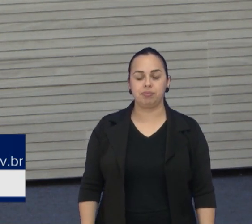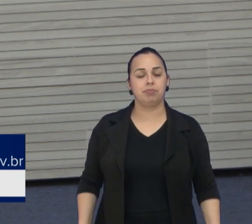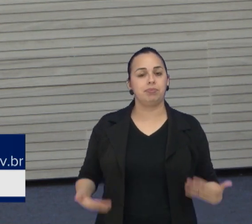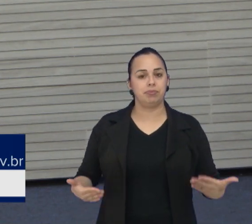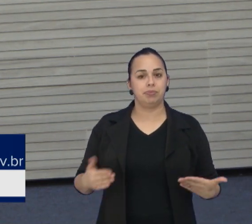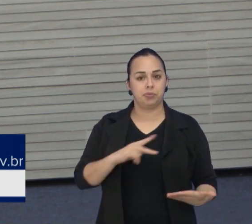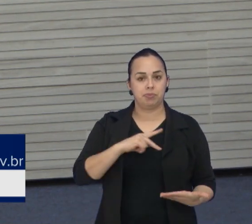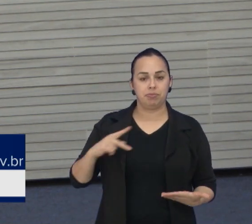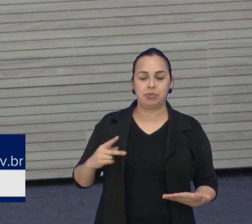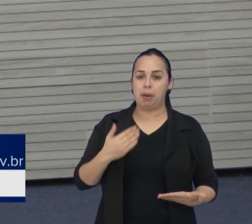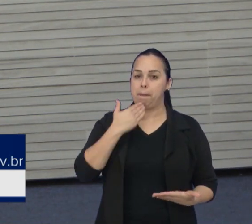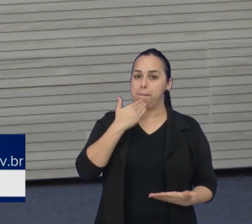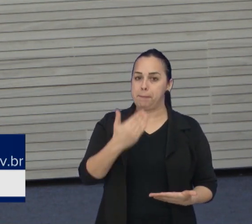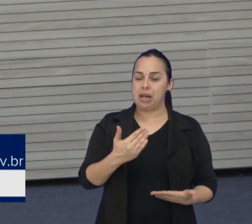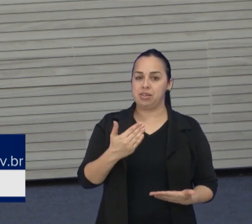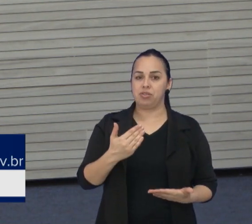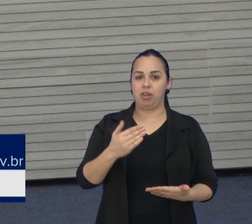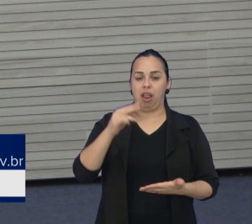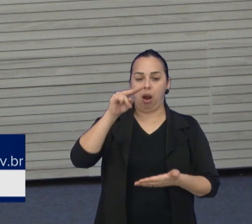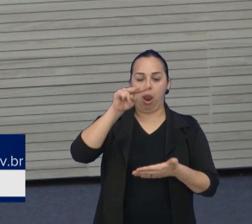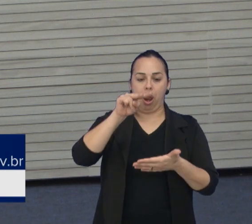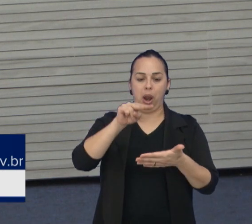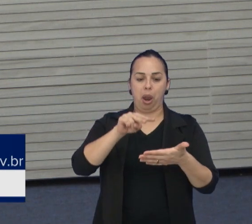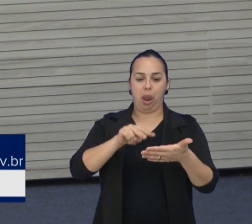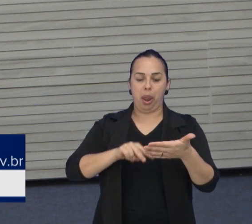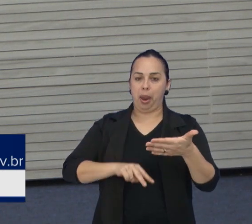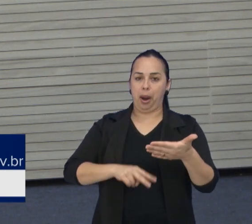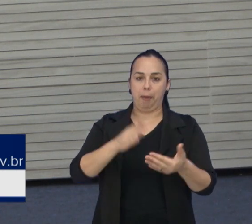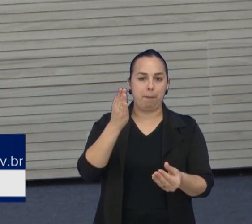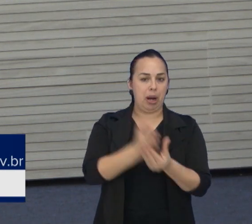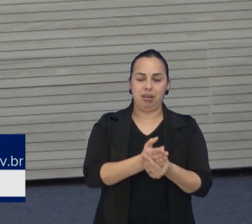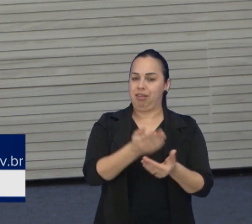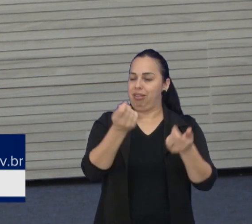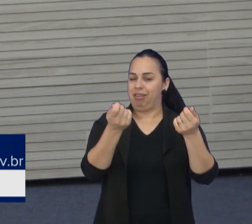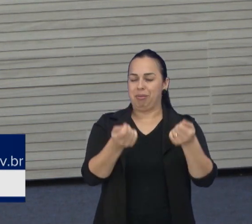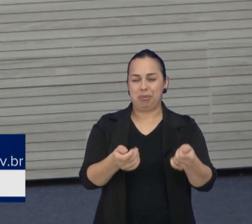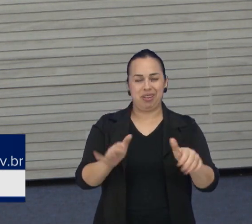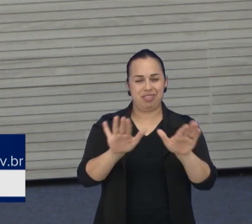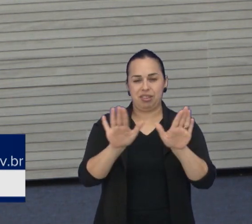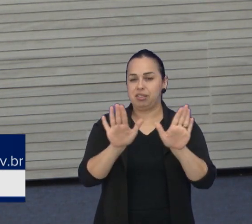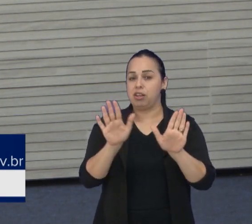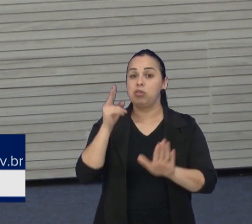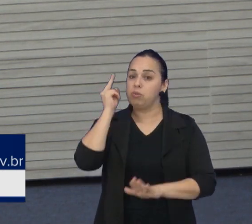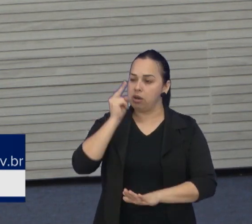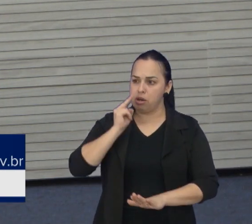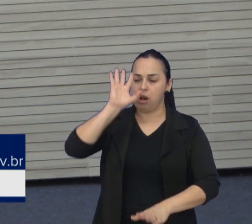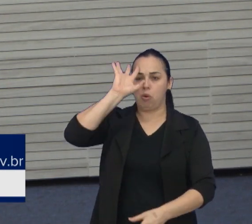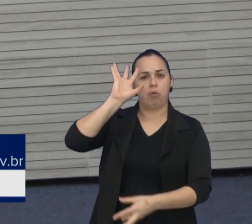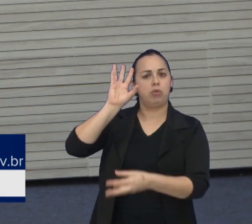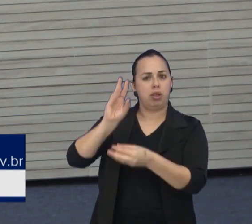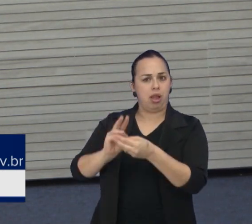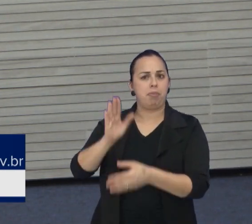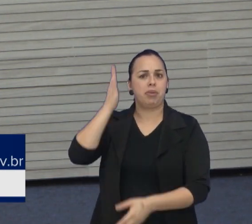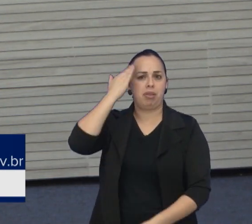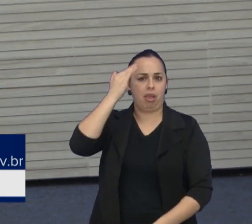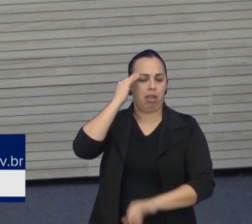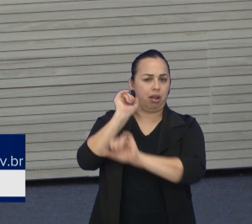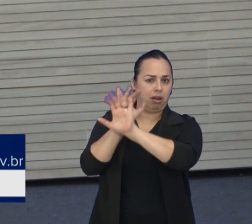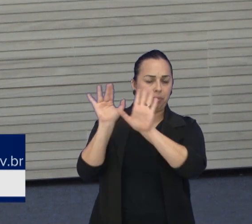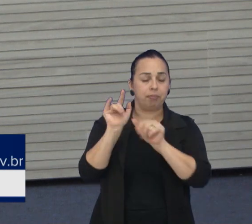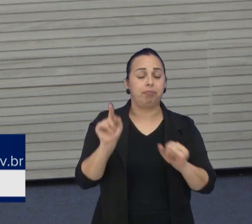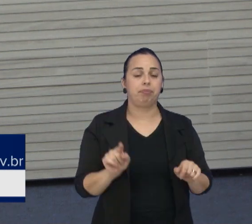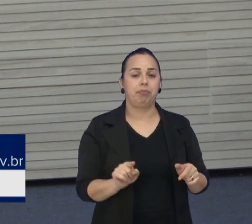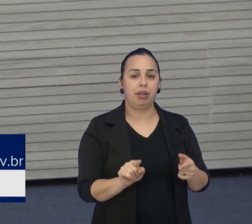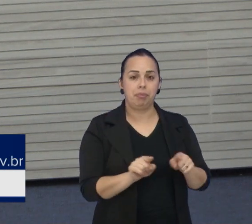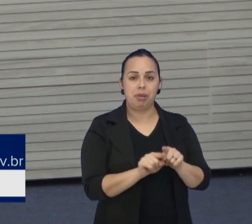Senhor presidente, solicito a supressão da leitura de todos os processos da pauta por serem de conhecimento de todos os vereadores.